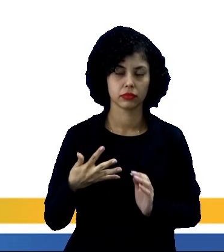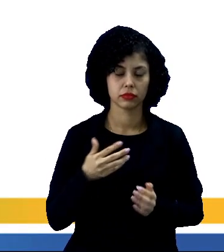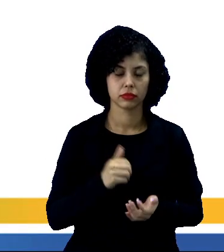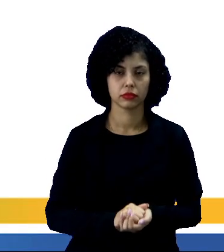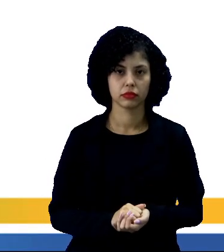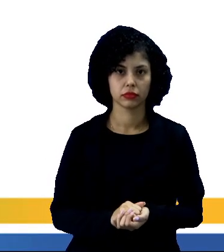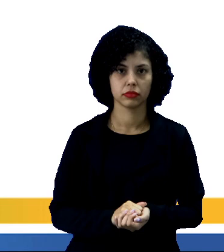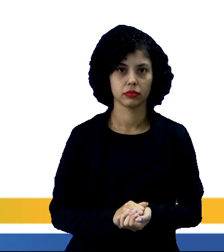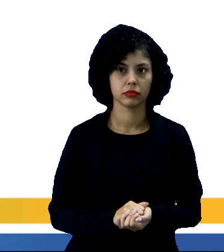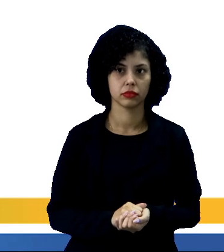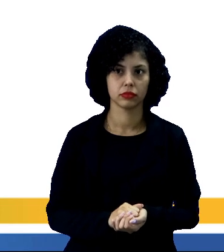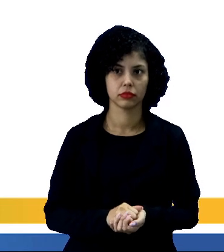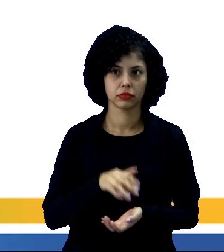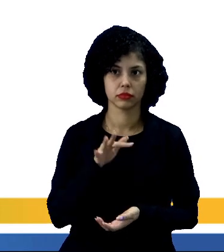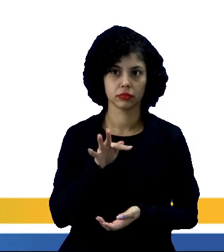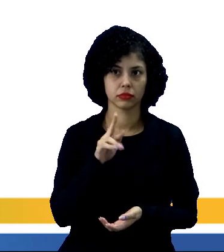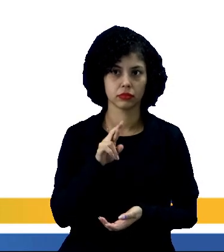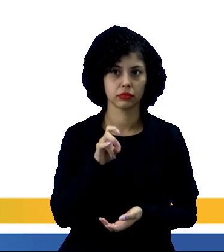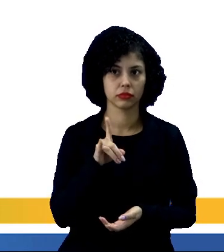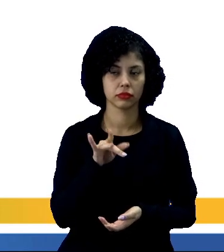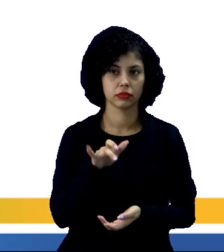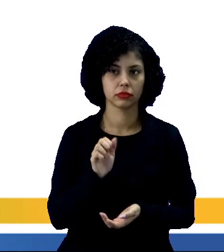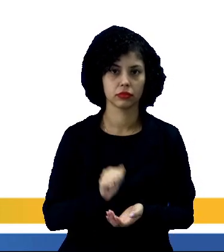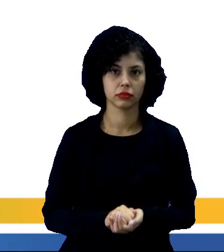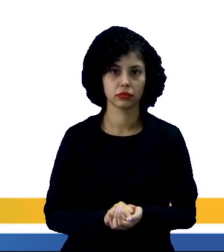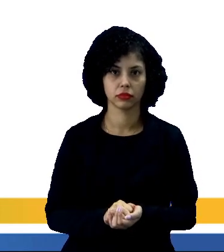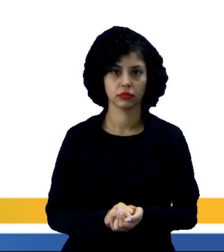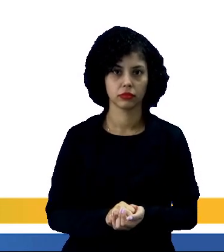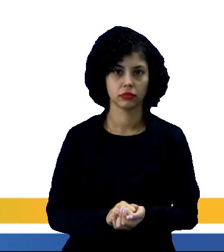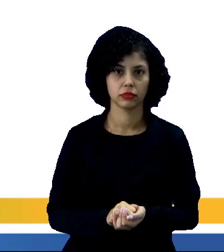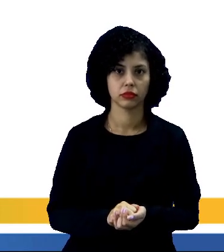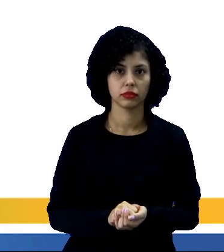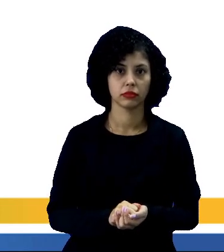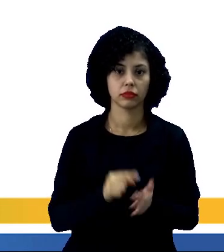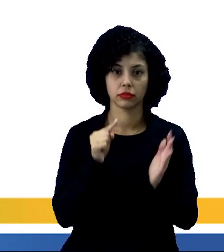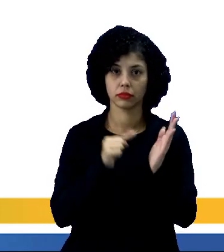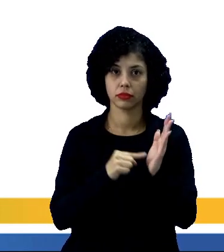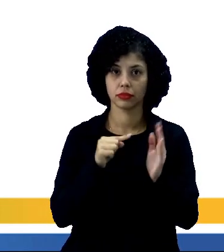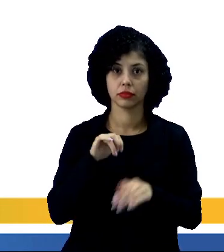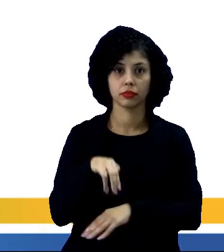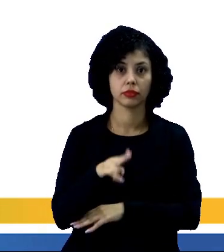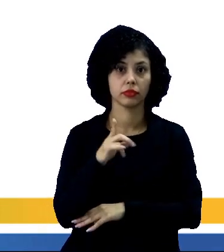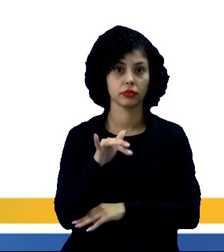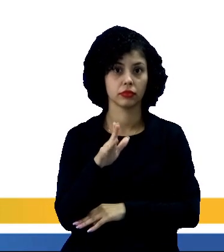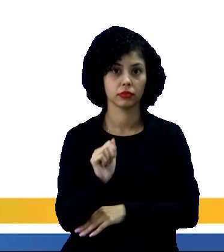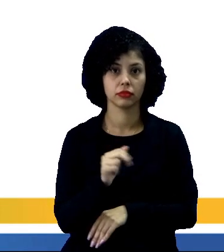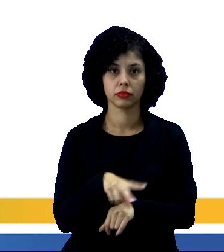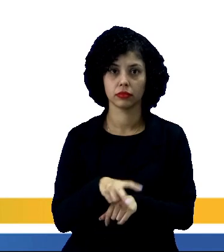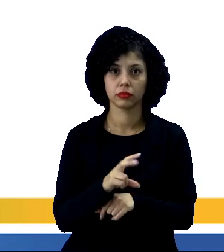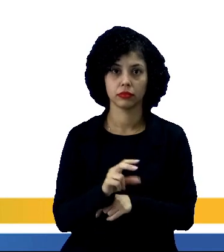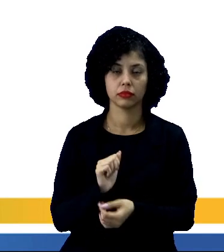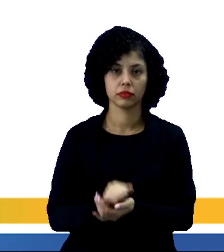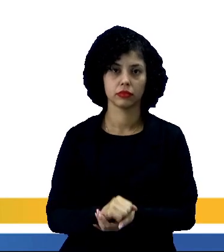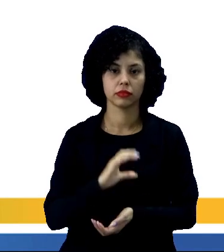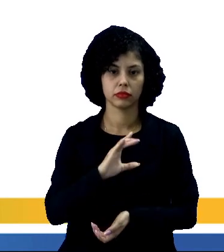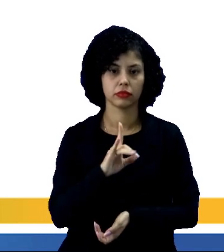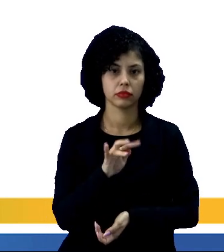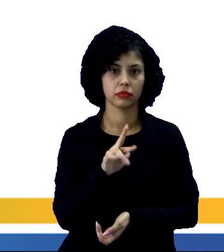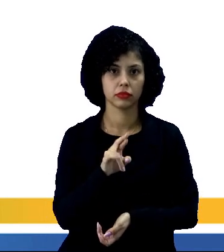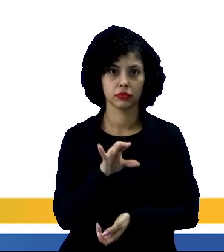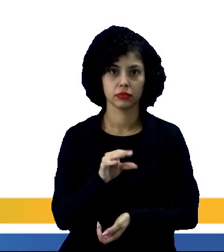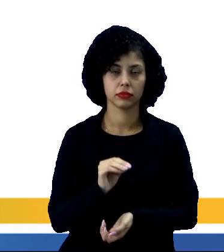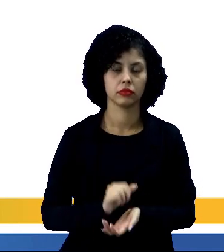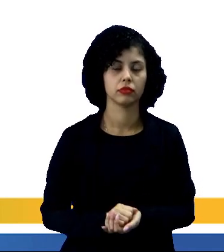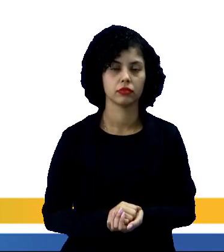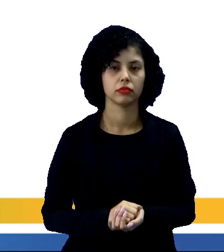XIV, né, na Flandres, apareceu a campainha mecânica, controlada aí por um cilindro